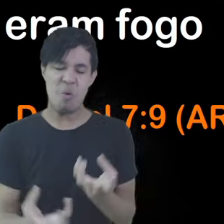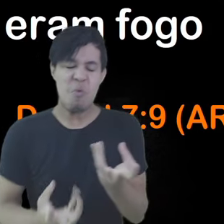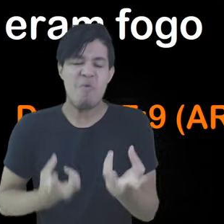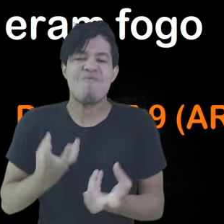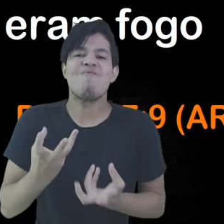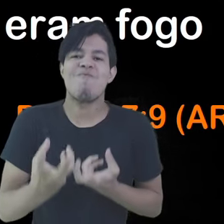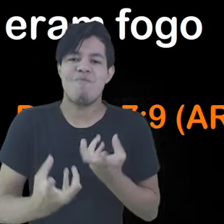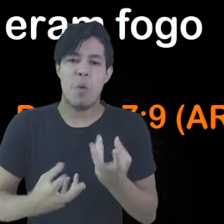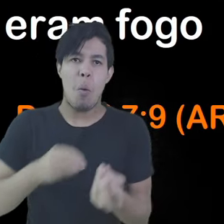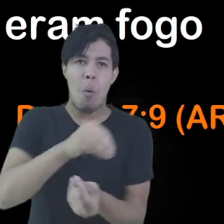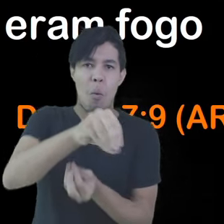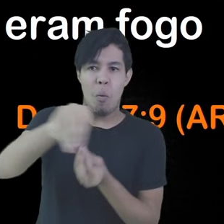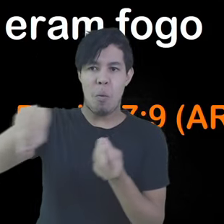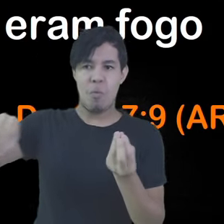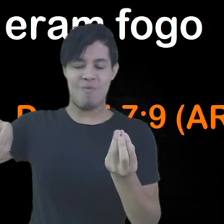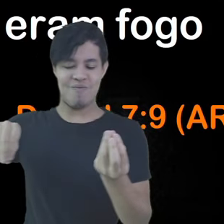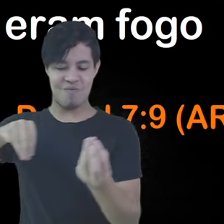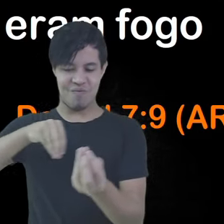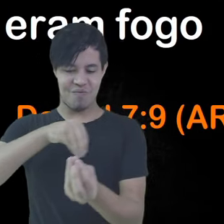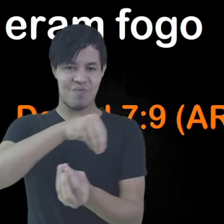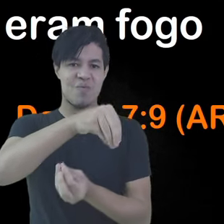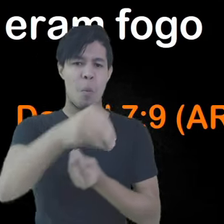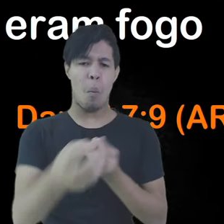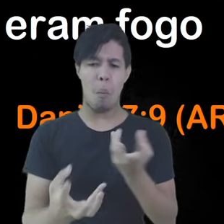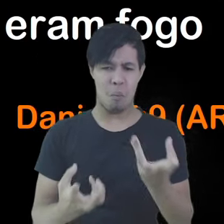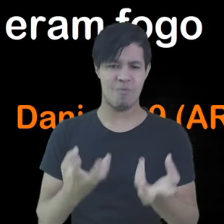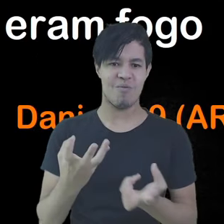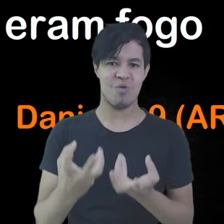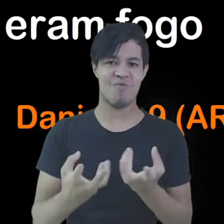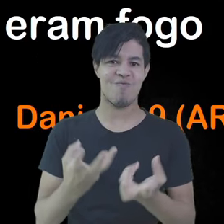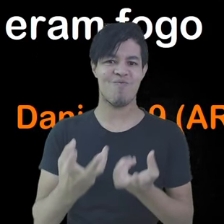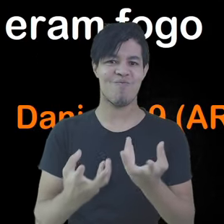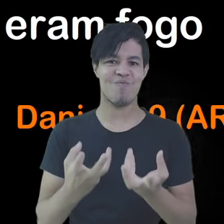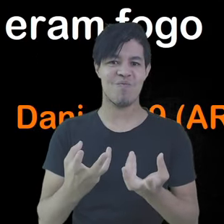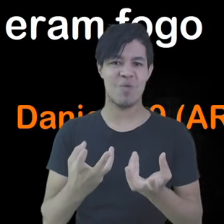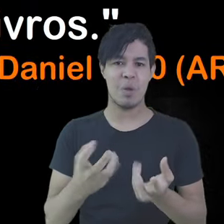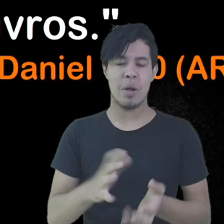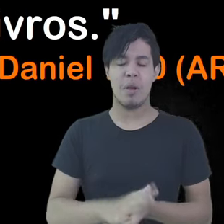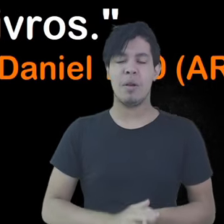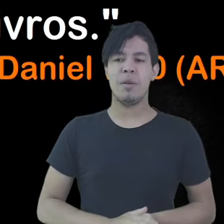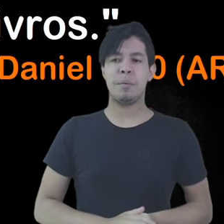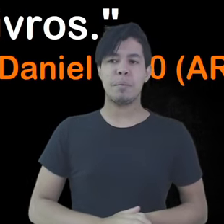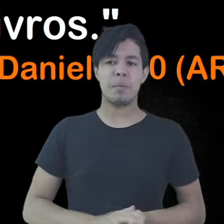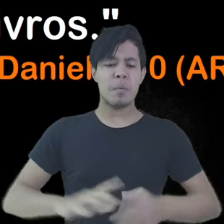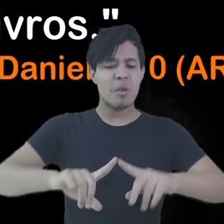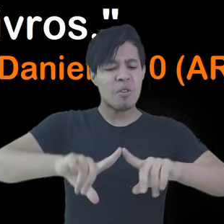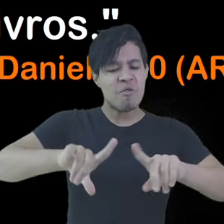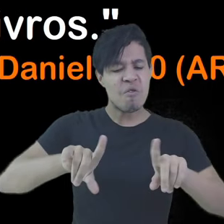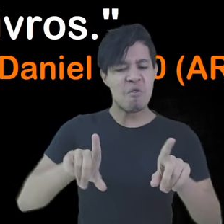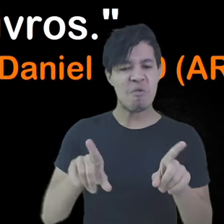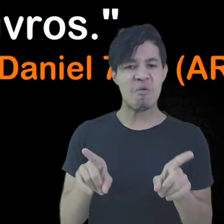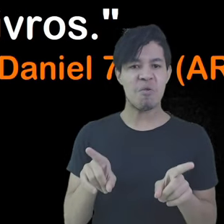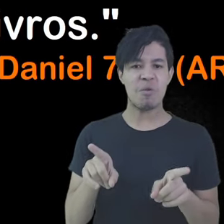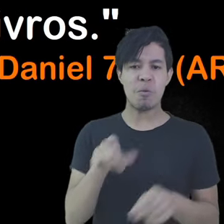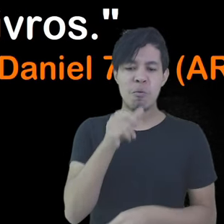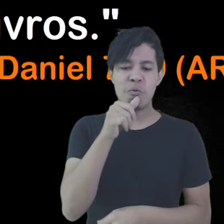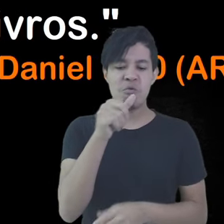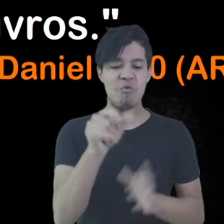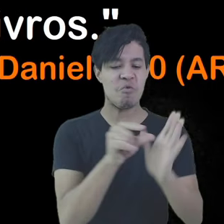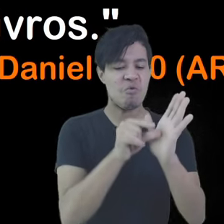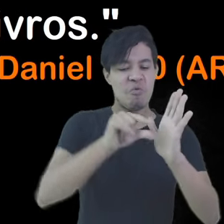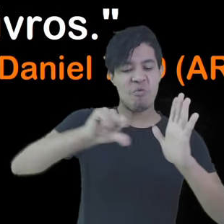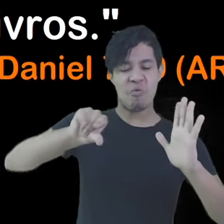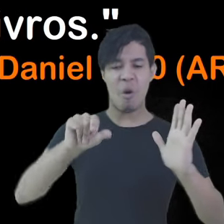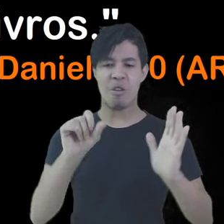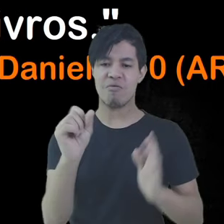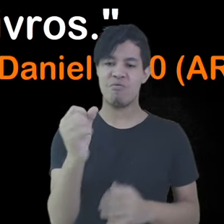de fogo que a famosa Merkavá de Ezequiel. As rodas, o trono que se move. Então, ele diz no verso 10, um rio